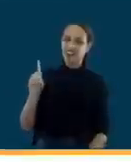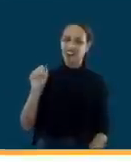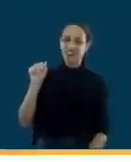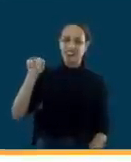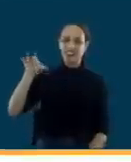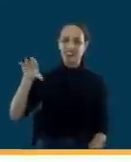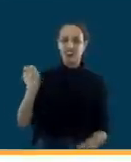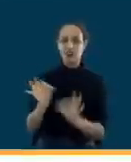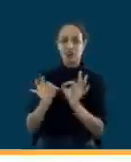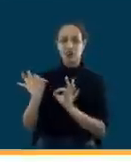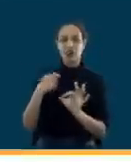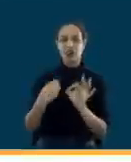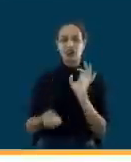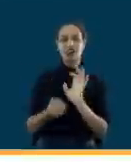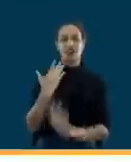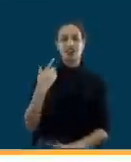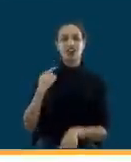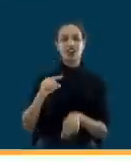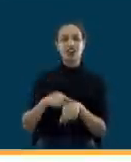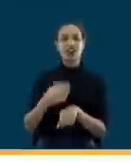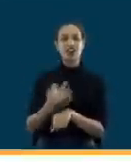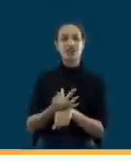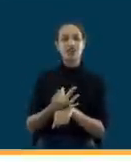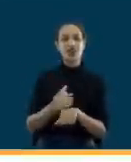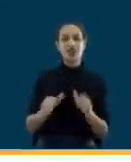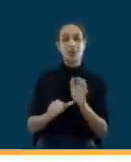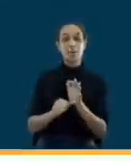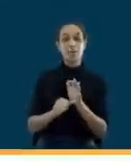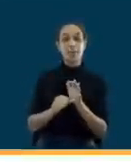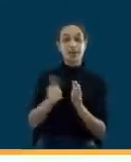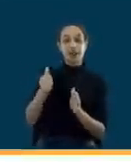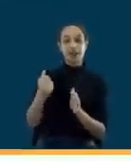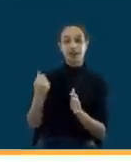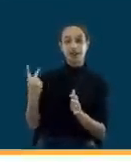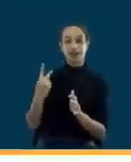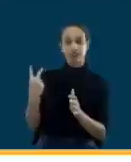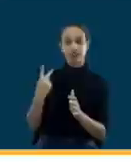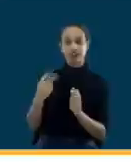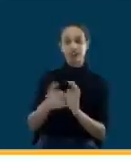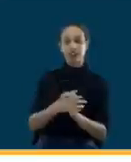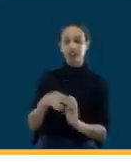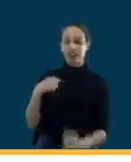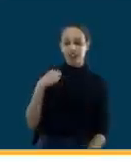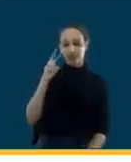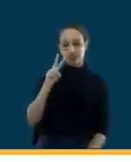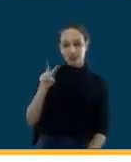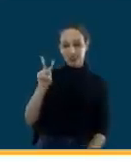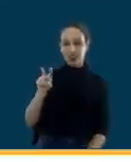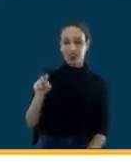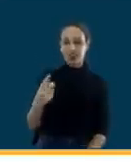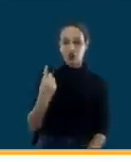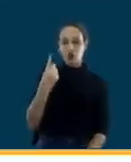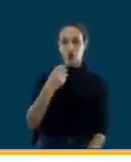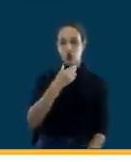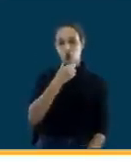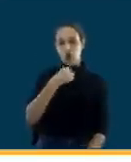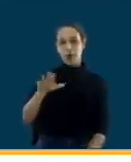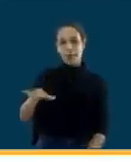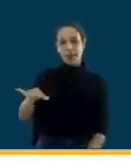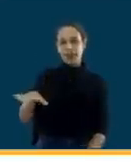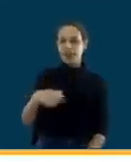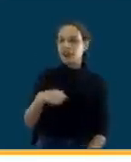Férias, primeira edição que fizemos. E eu observei isso. Um menino, perguntei para ele lá no